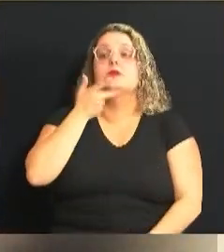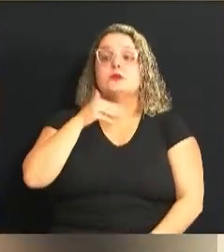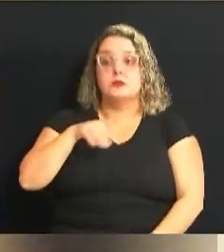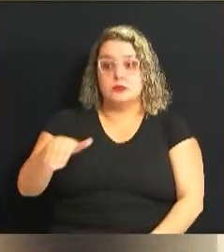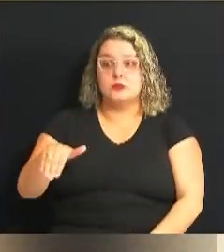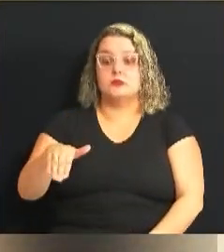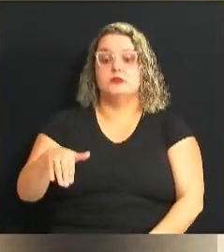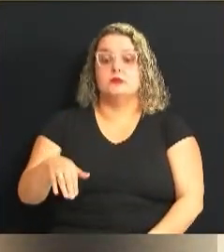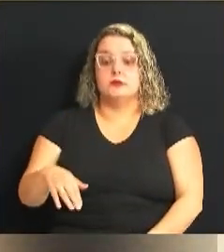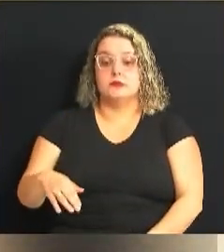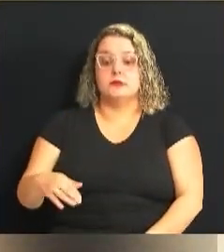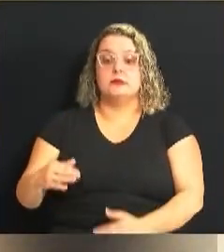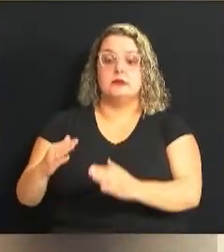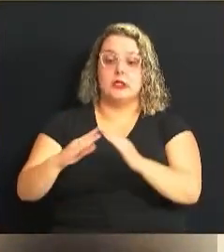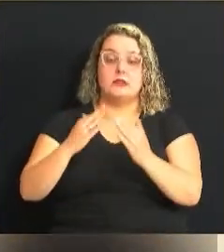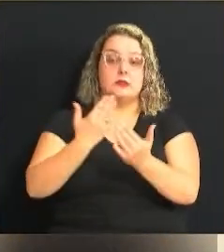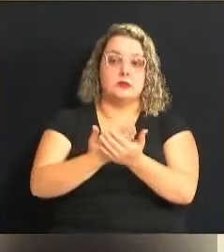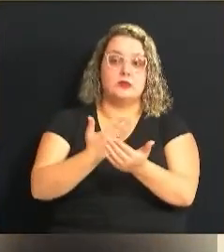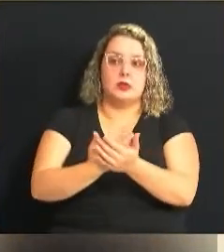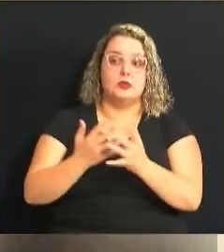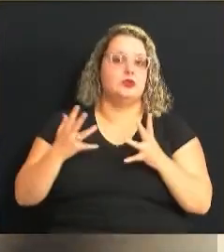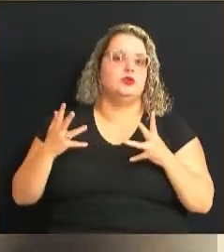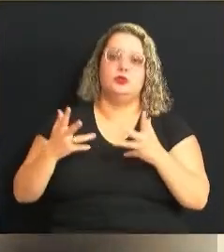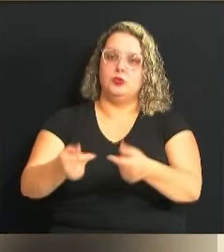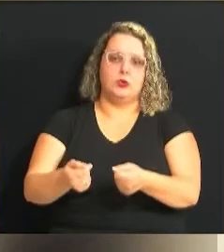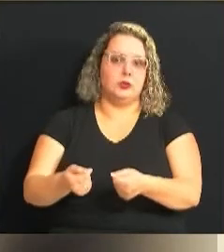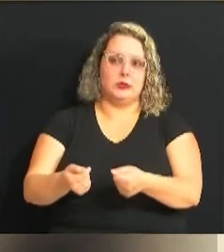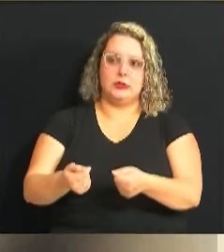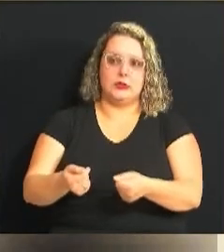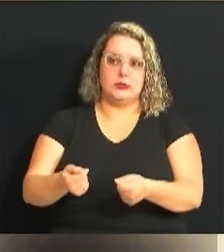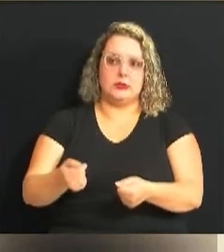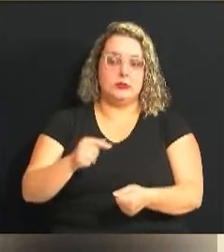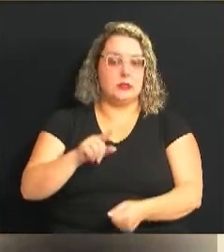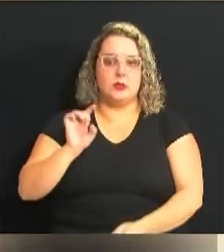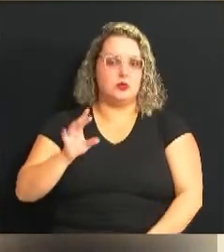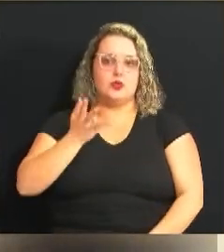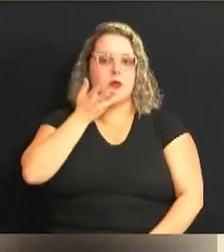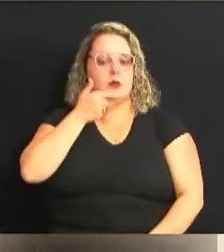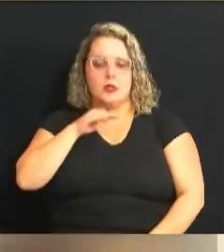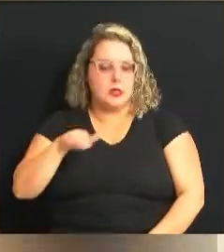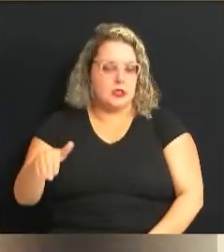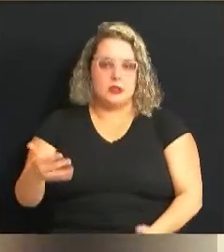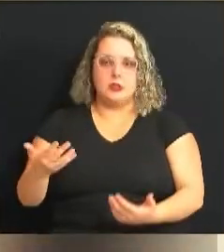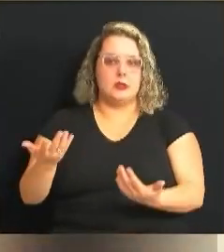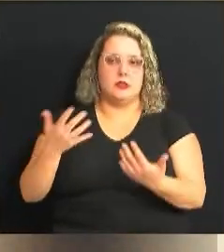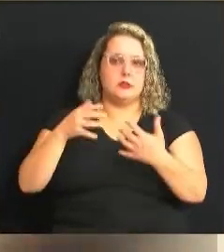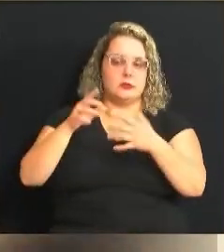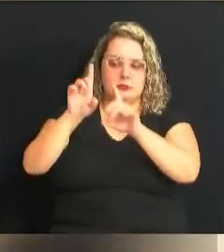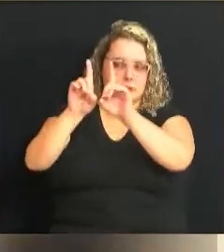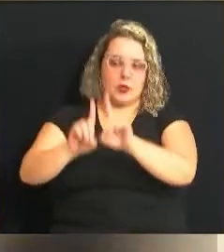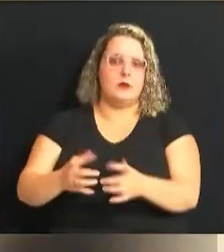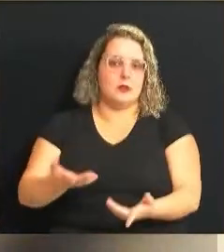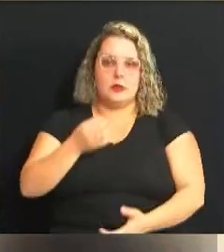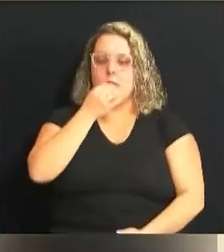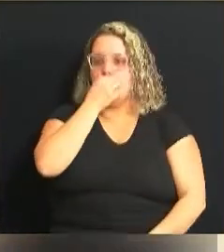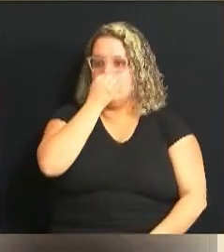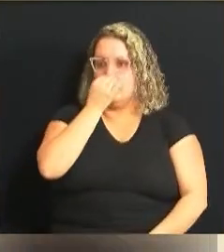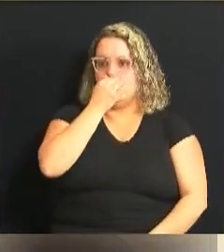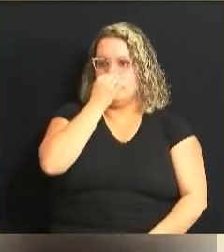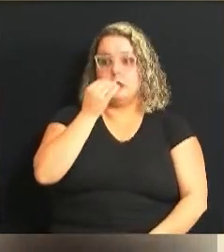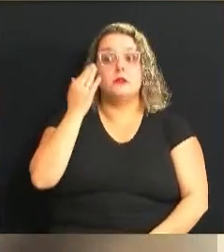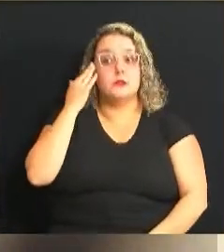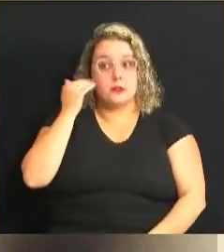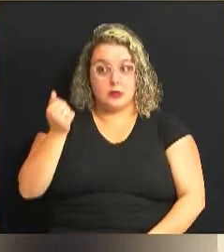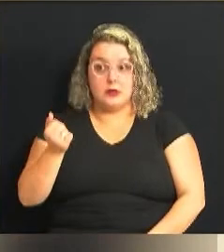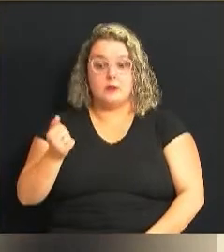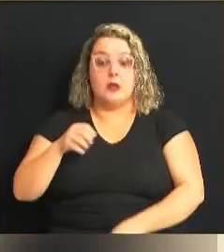de crianças na rede escolar. De todas elas, não as crianças com deficiência, né? Todo mundo sabe do déficit que a gente